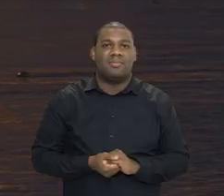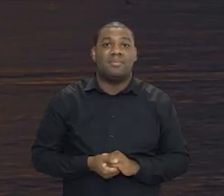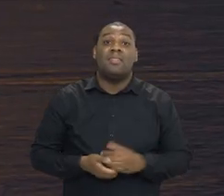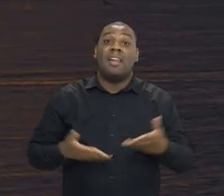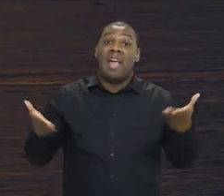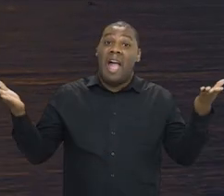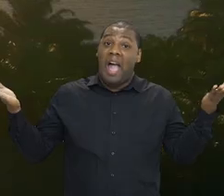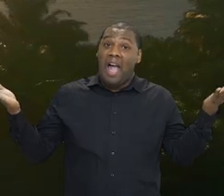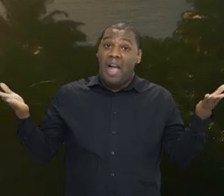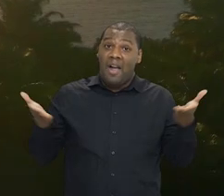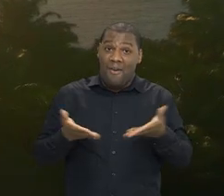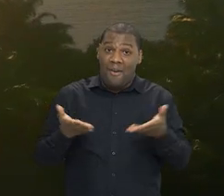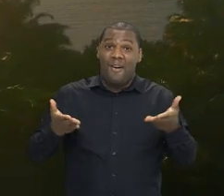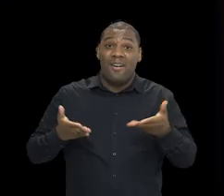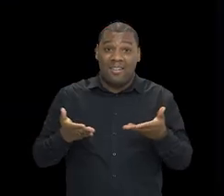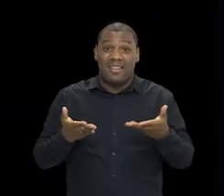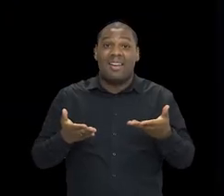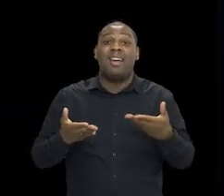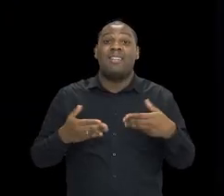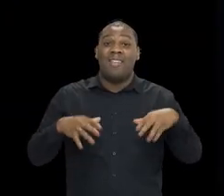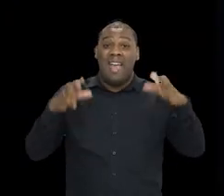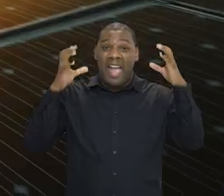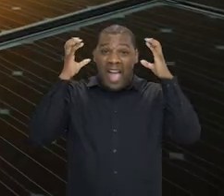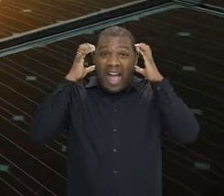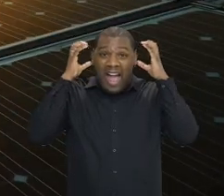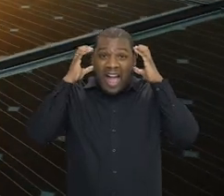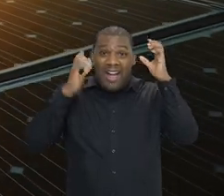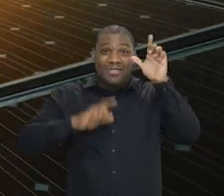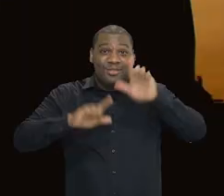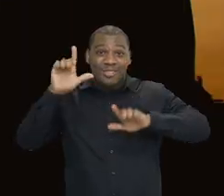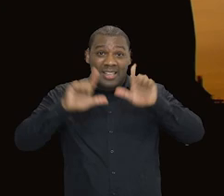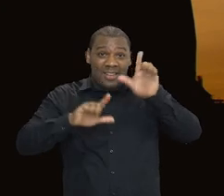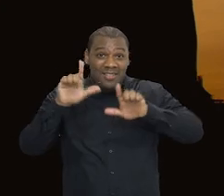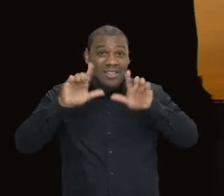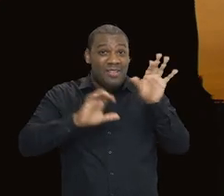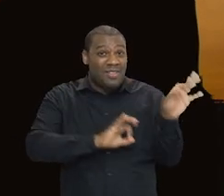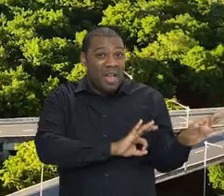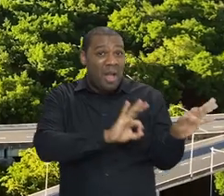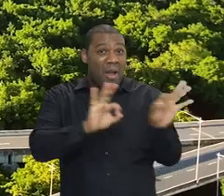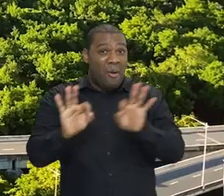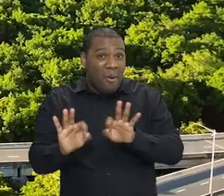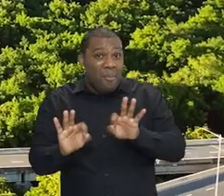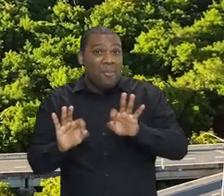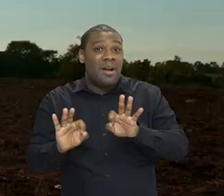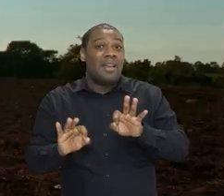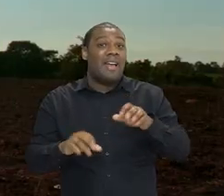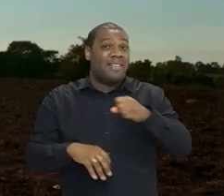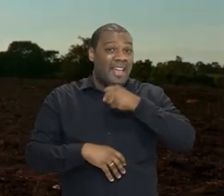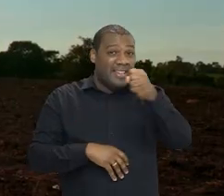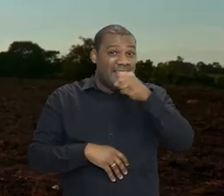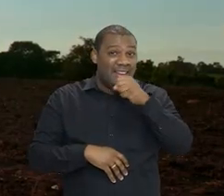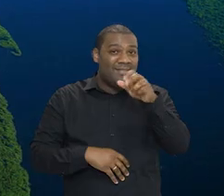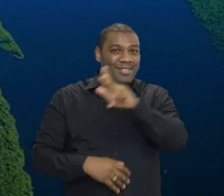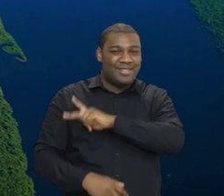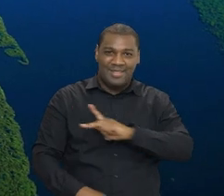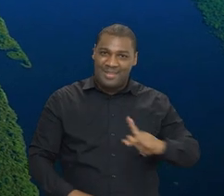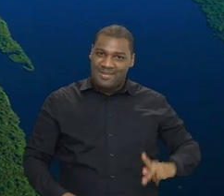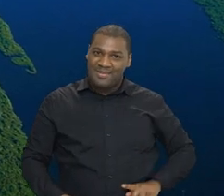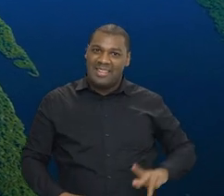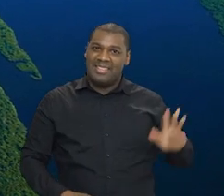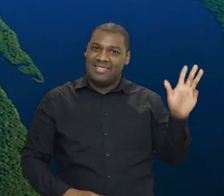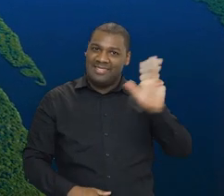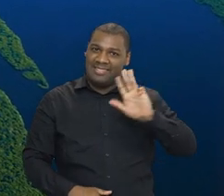Forma-se, nesse momento, a Rede Nacional de Rádio e Televisão para o pronunciamento do Presidente da República,